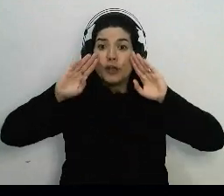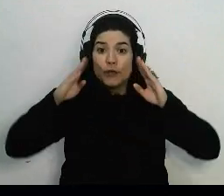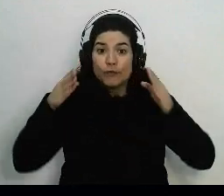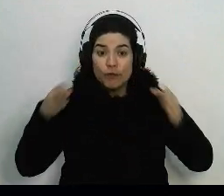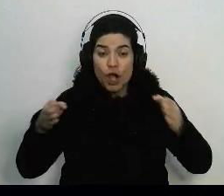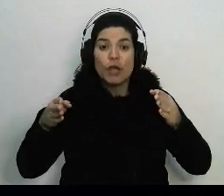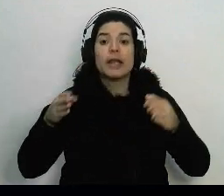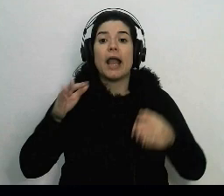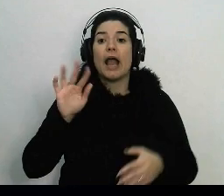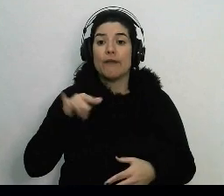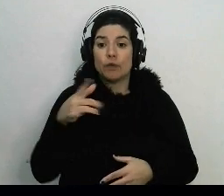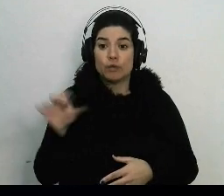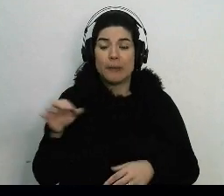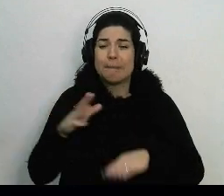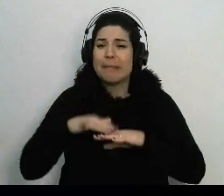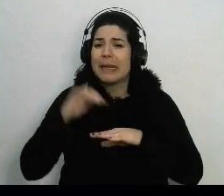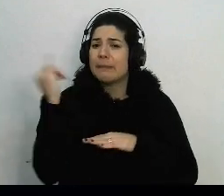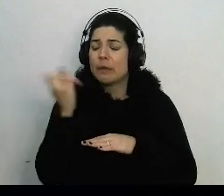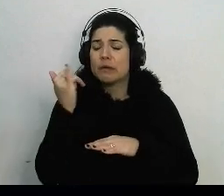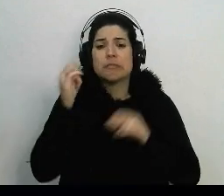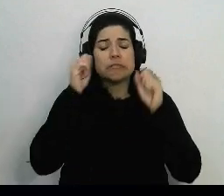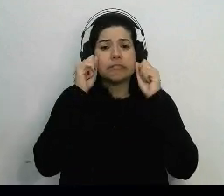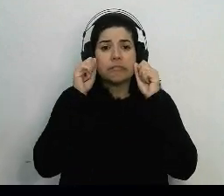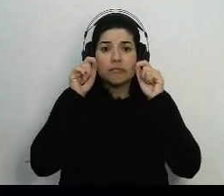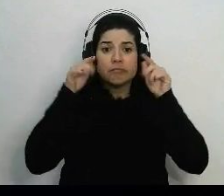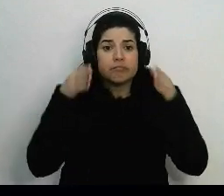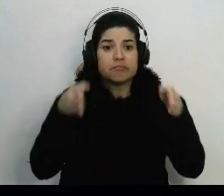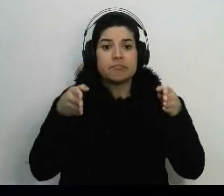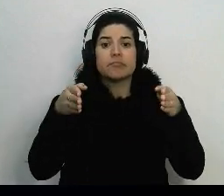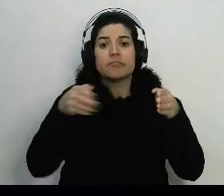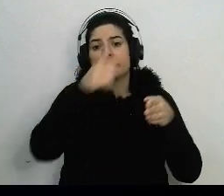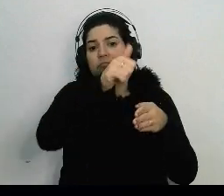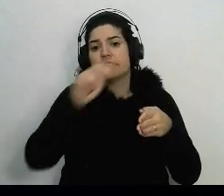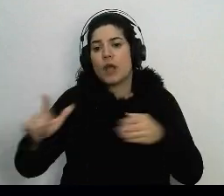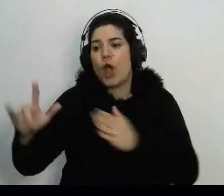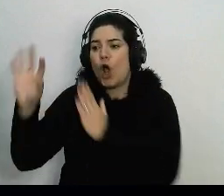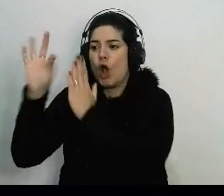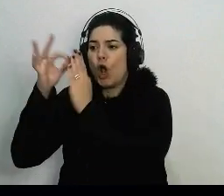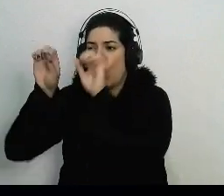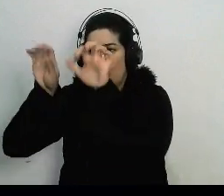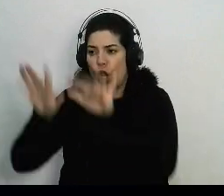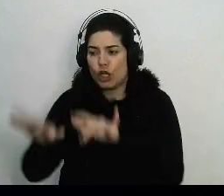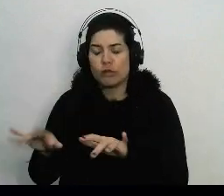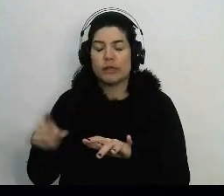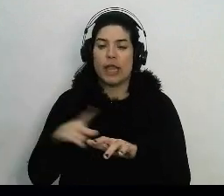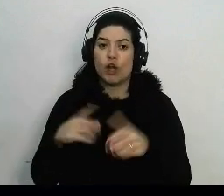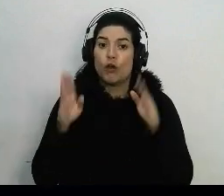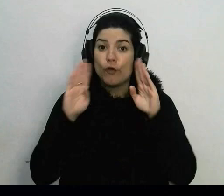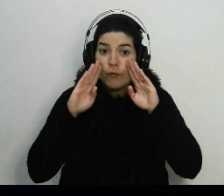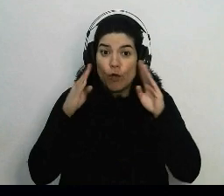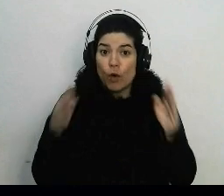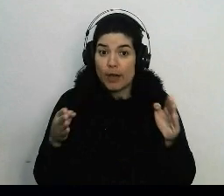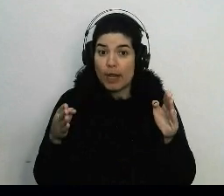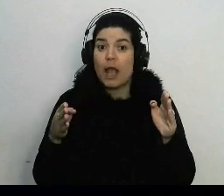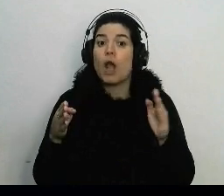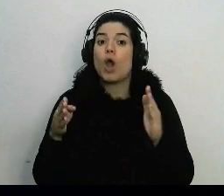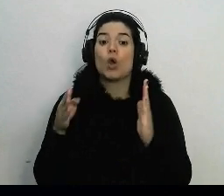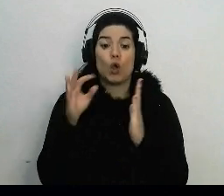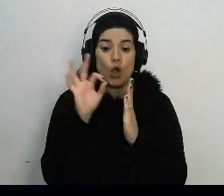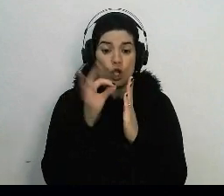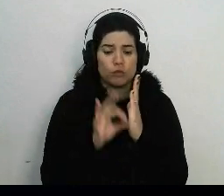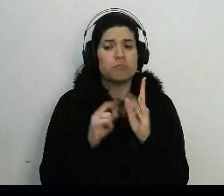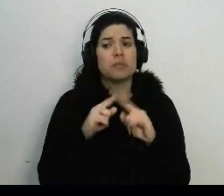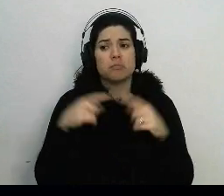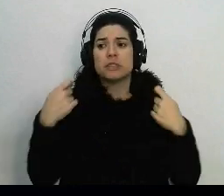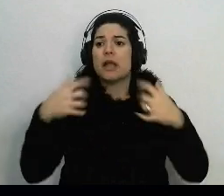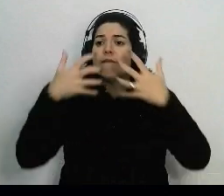mais relevante que foco na estrutura do código. Mas eu quero focar na estrutura do código. Ok, mas você tem que garantir a funcionalidade.